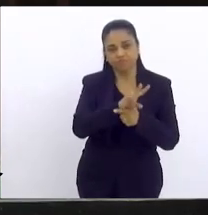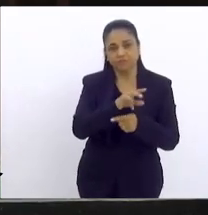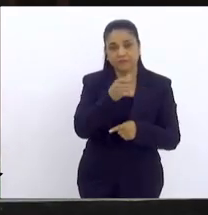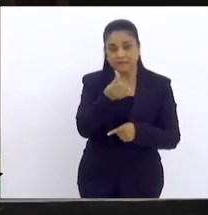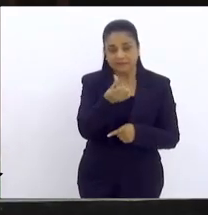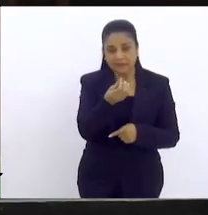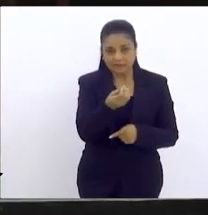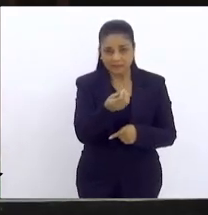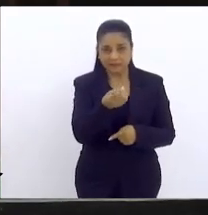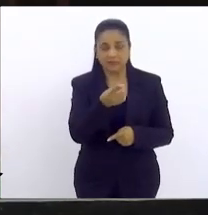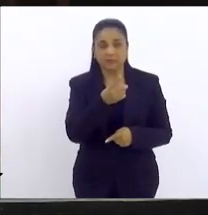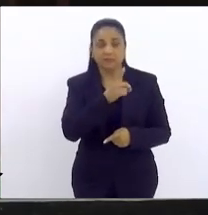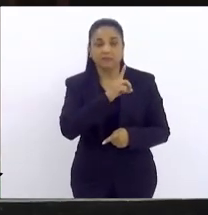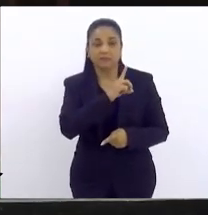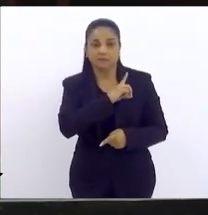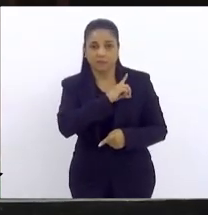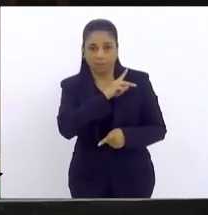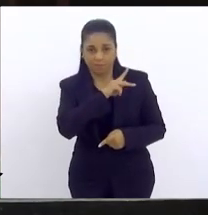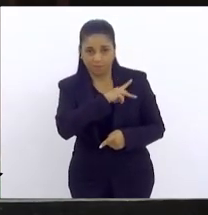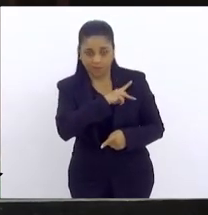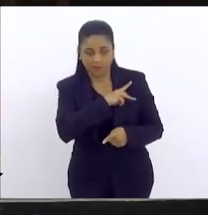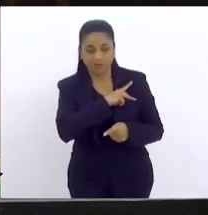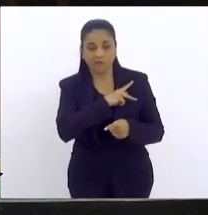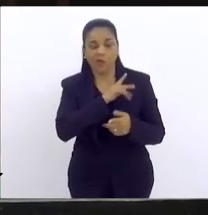os números de roubos de carga acaba impactando